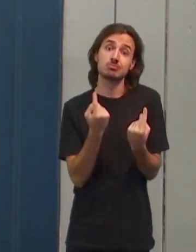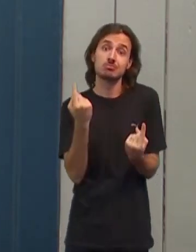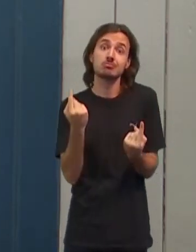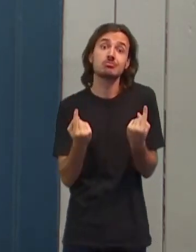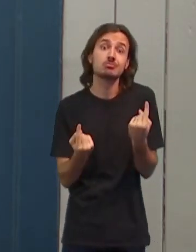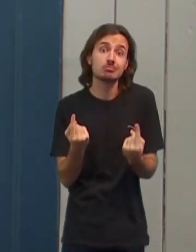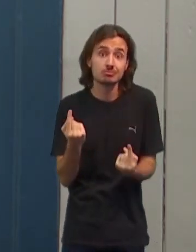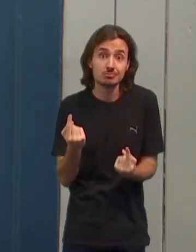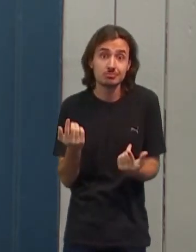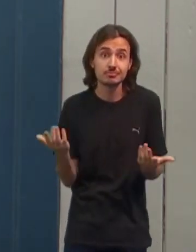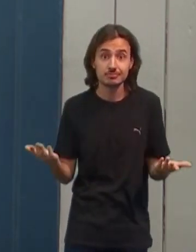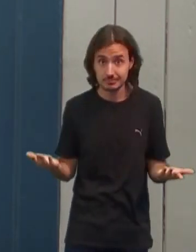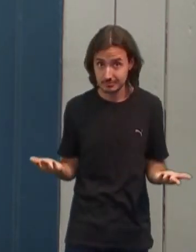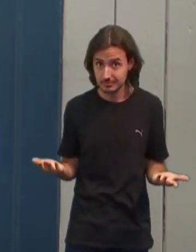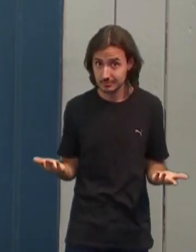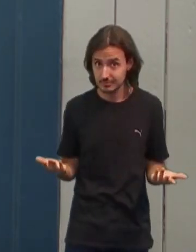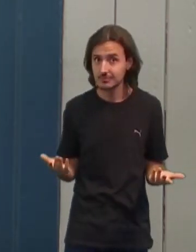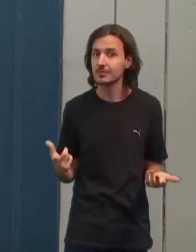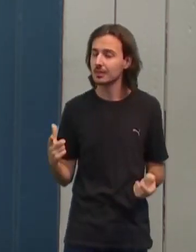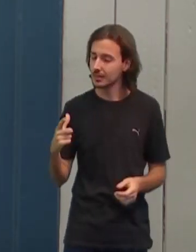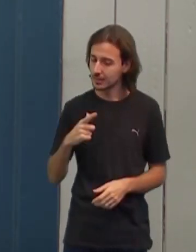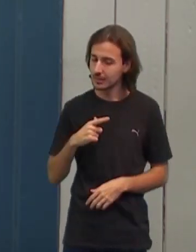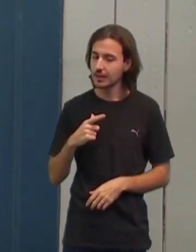Tem mais coisas para a gente tratar.